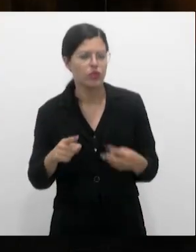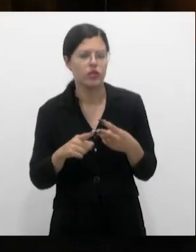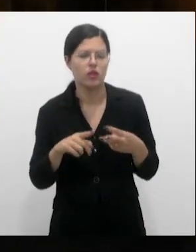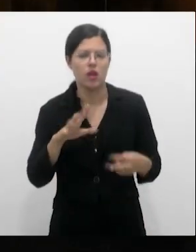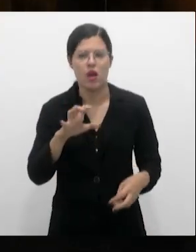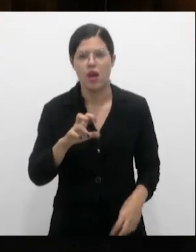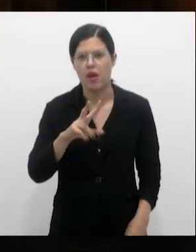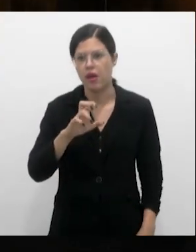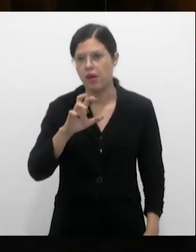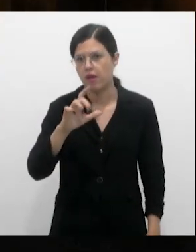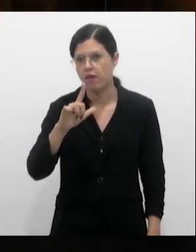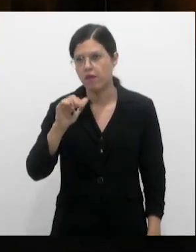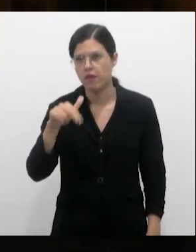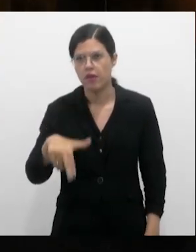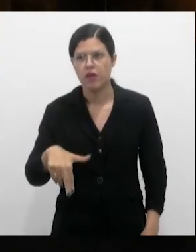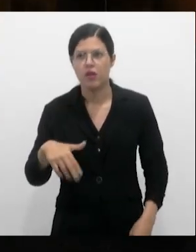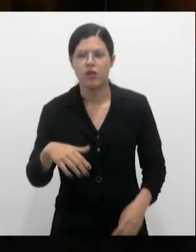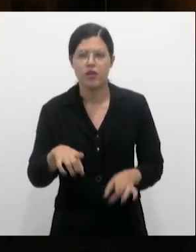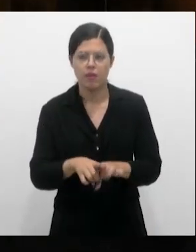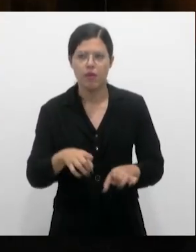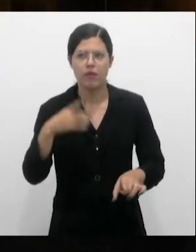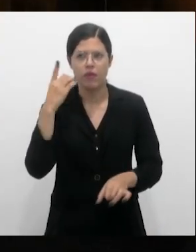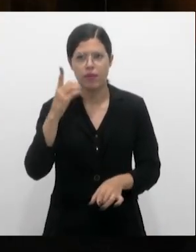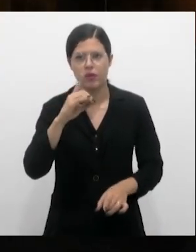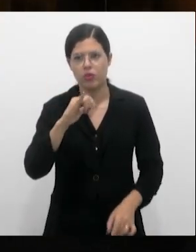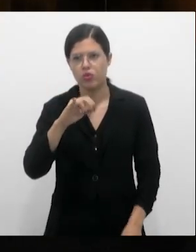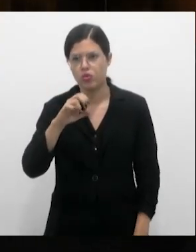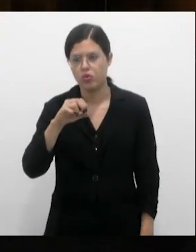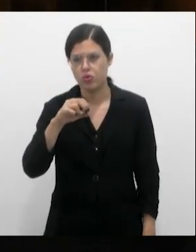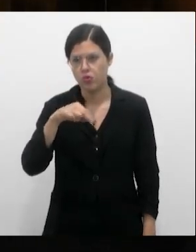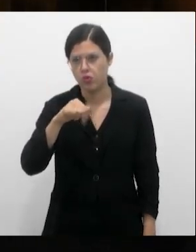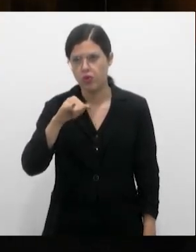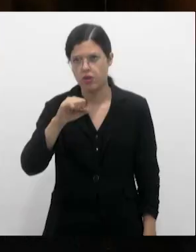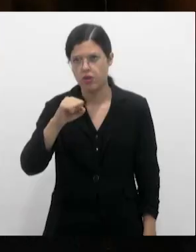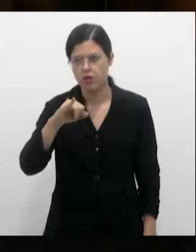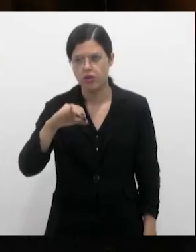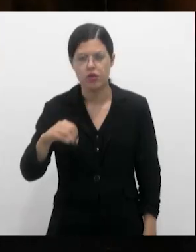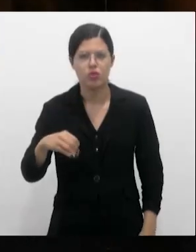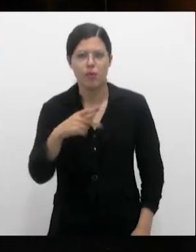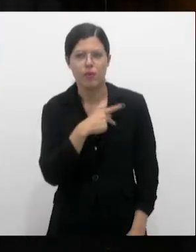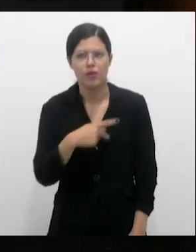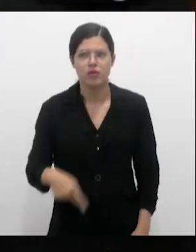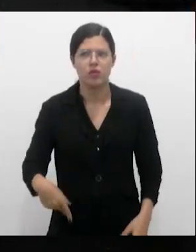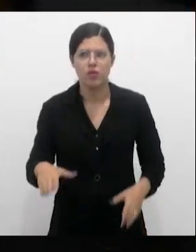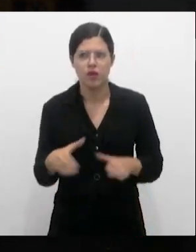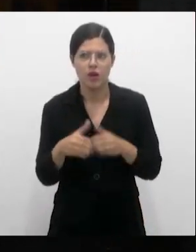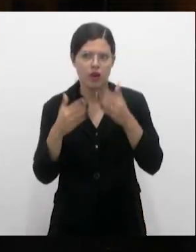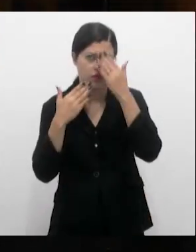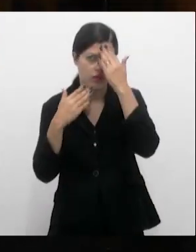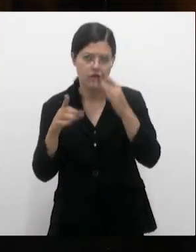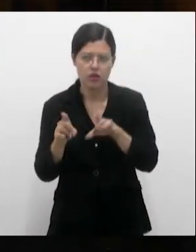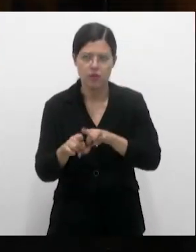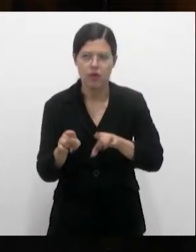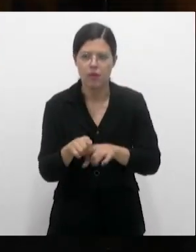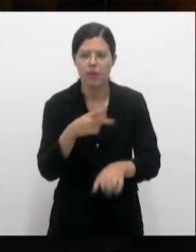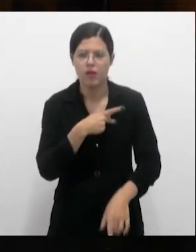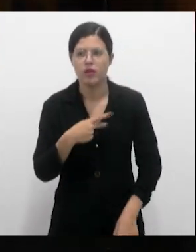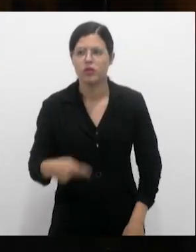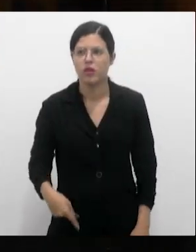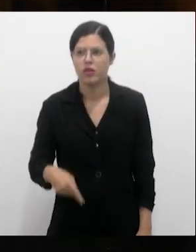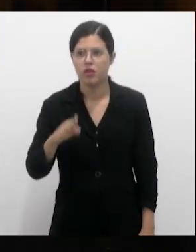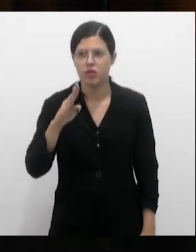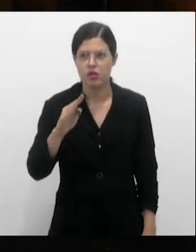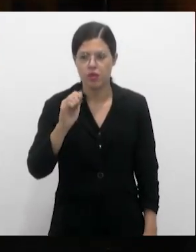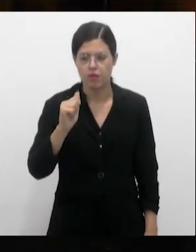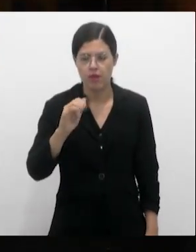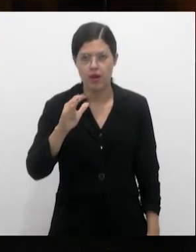envolvidos. Quero agradecer o Dionísio Lins, presidente da comissão. Agradecer de forma especial também ao presidente Rodrigo Bacelar, que